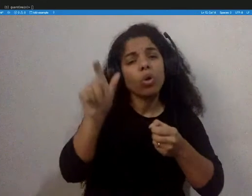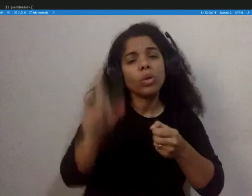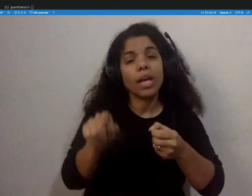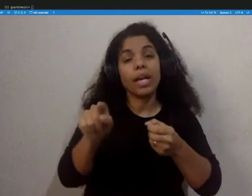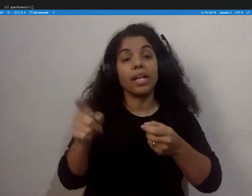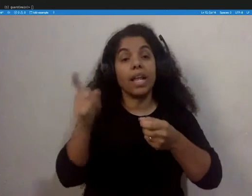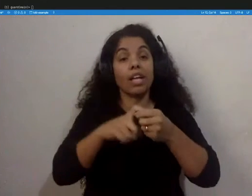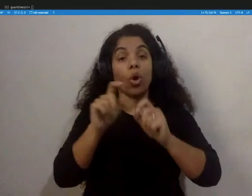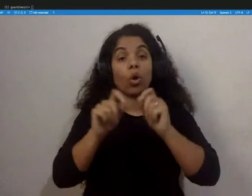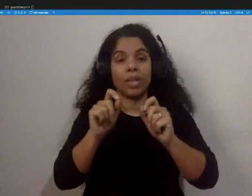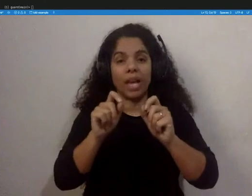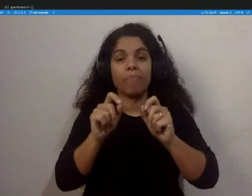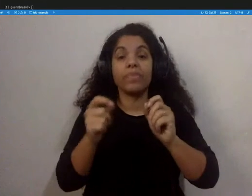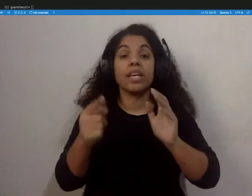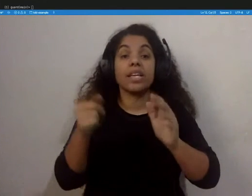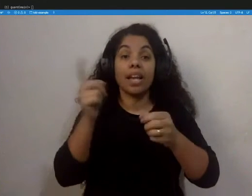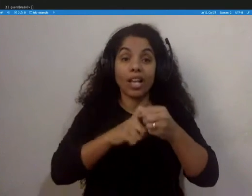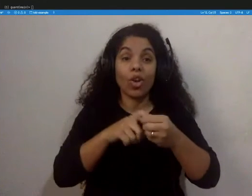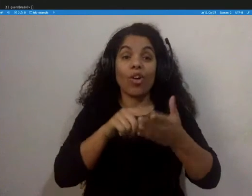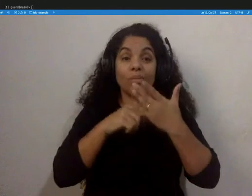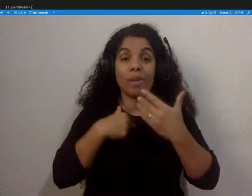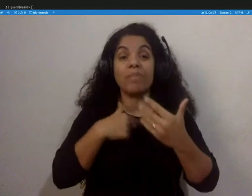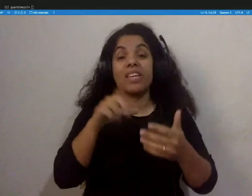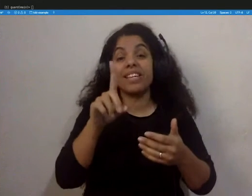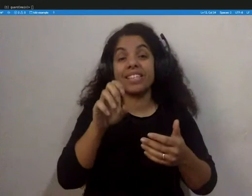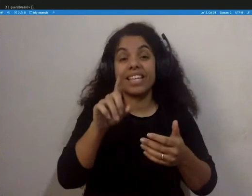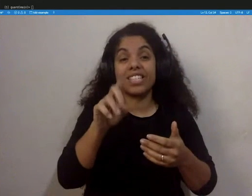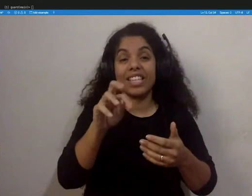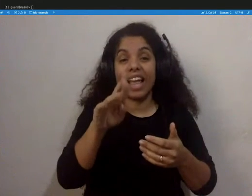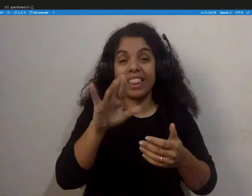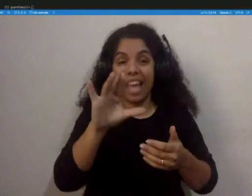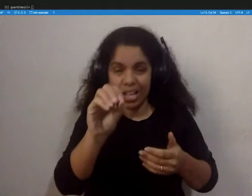cara retorne, para mim, o destinatário.